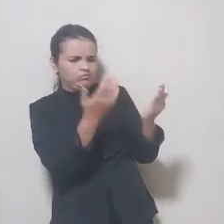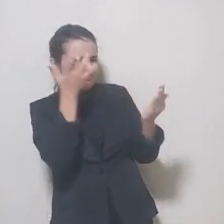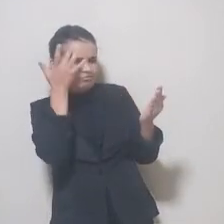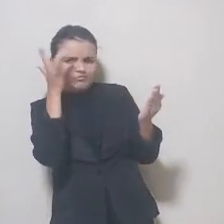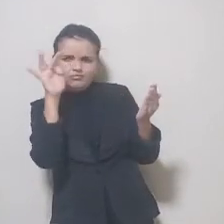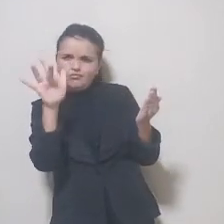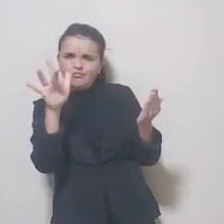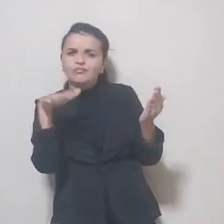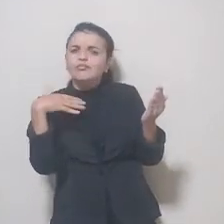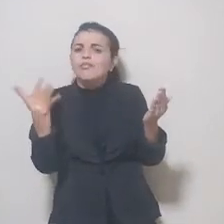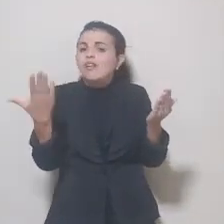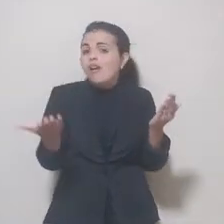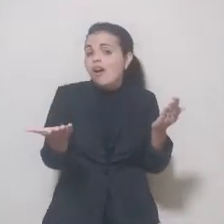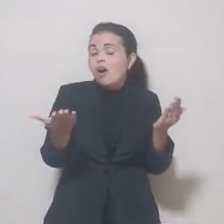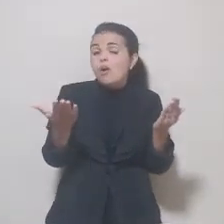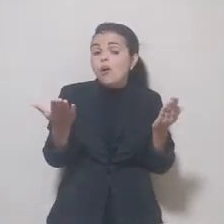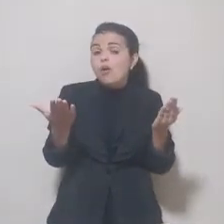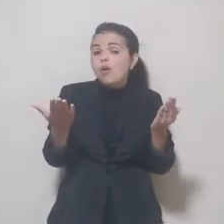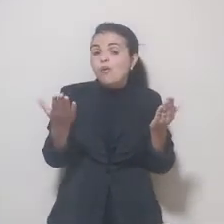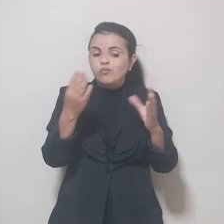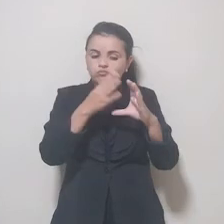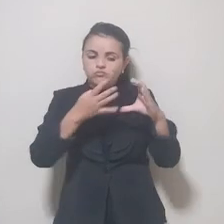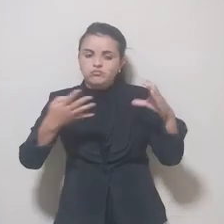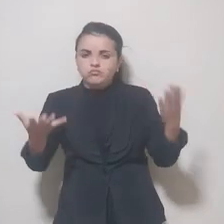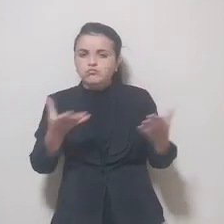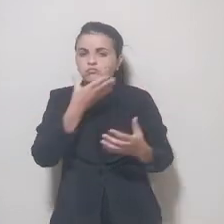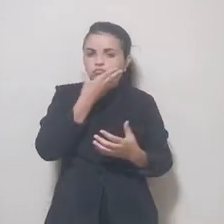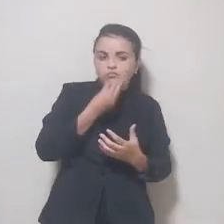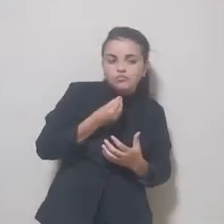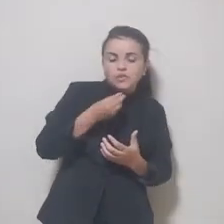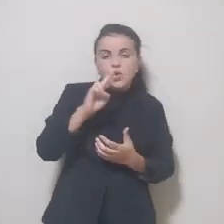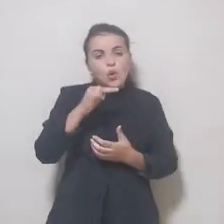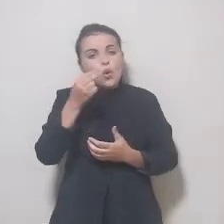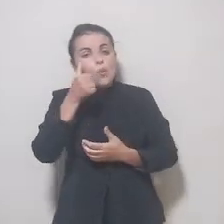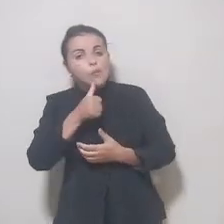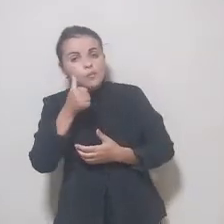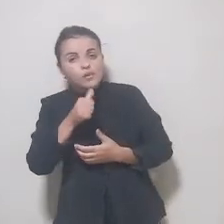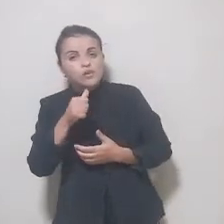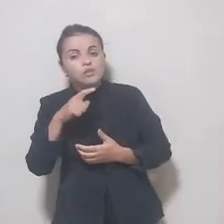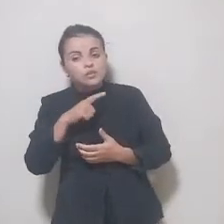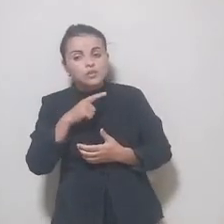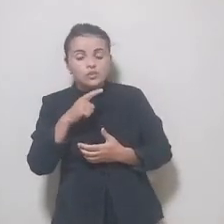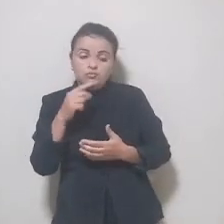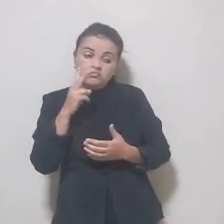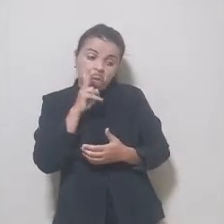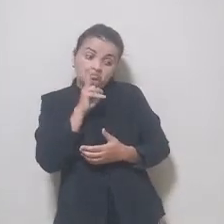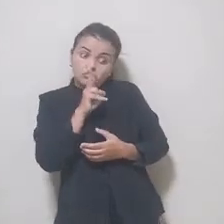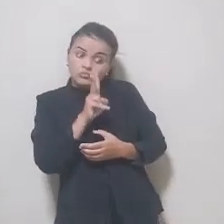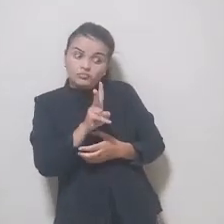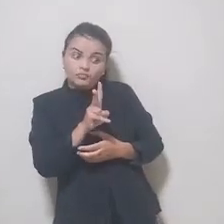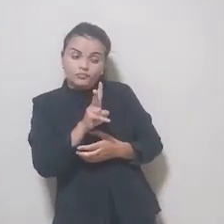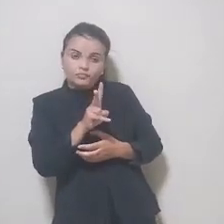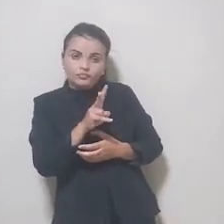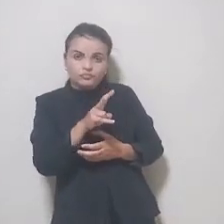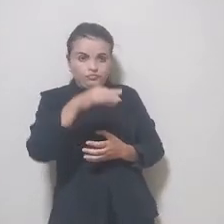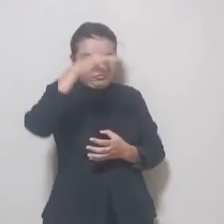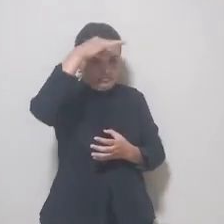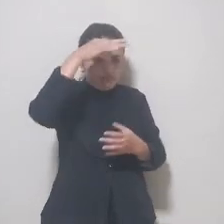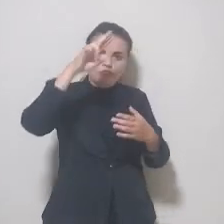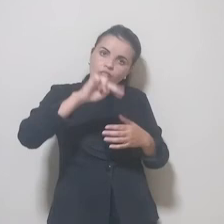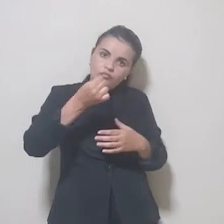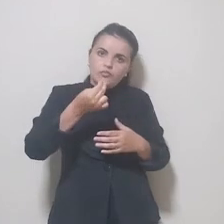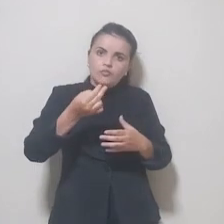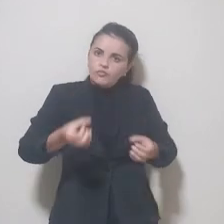sexuais primárias que elas não conseguem, a gente não consegue distinguir se é menino ou menina, a não ser que a gente veja o órgão sexual. Já nas